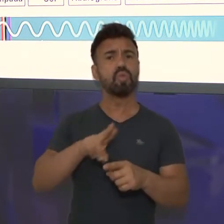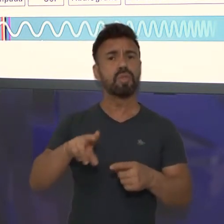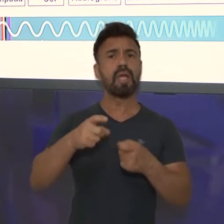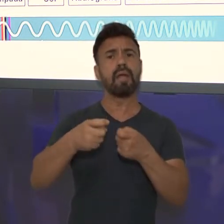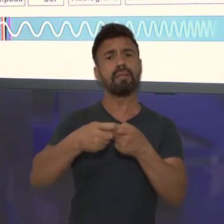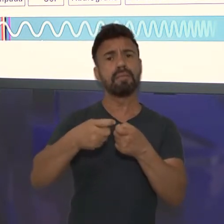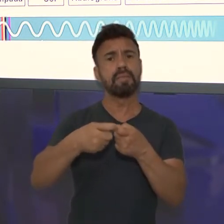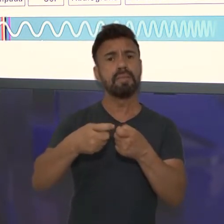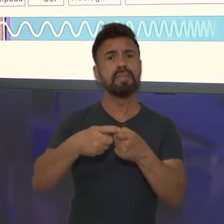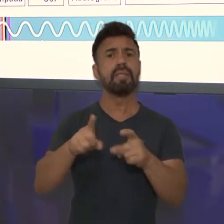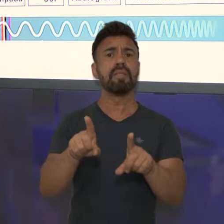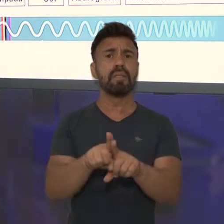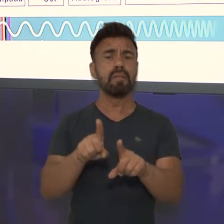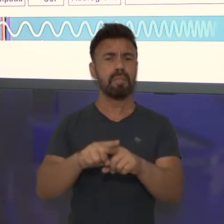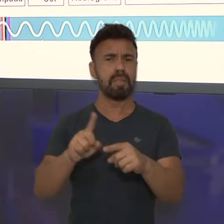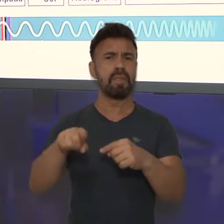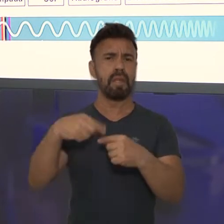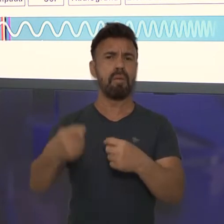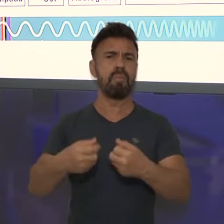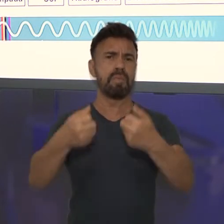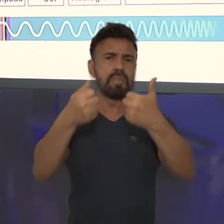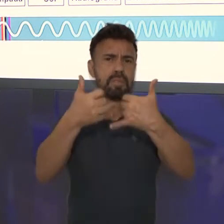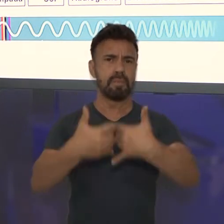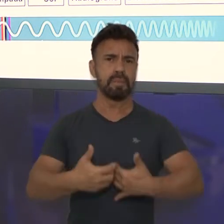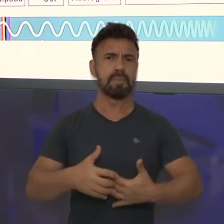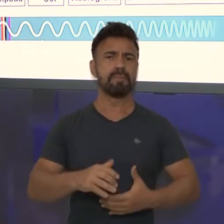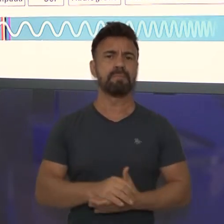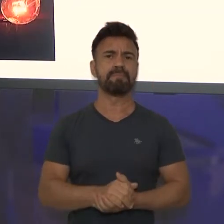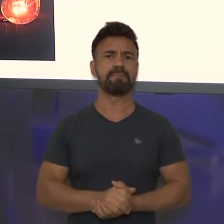medicina, e isso é algo que a gente vai ver um pouquinho mais na frente.